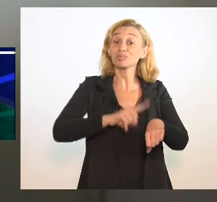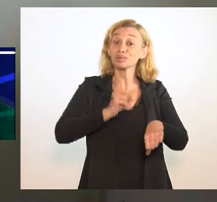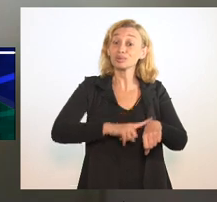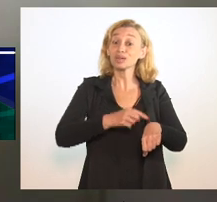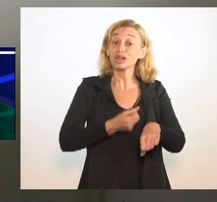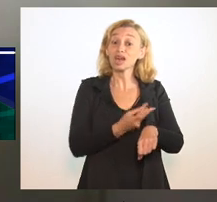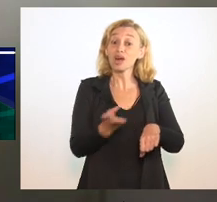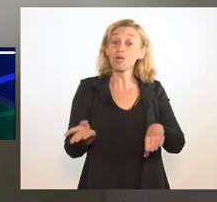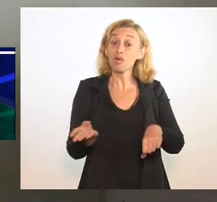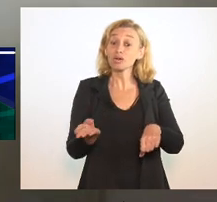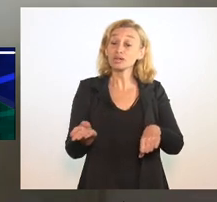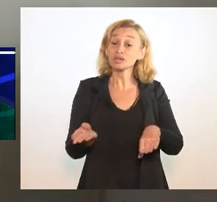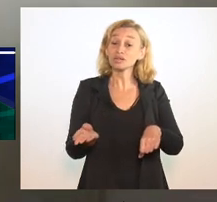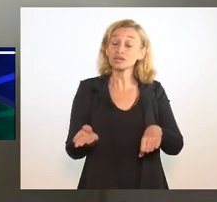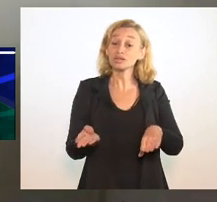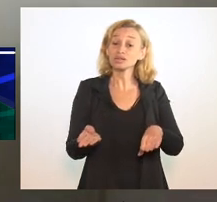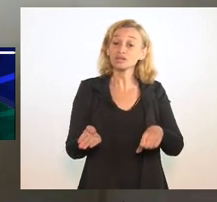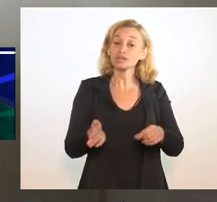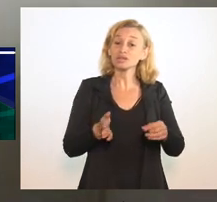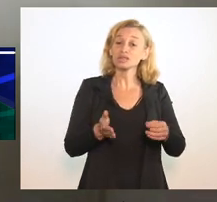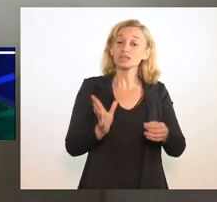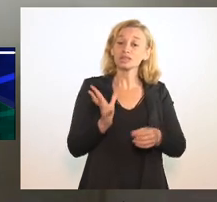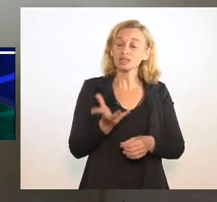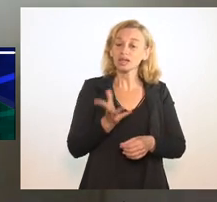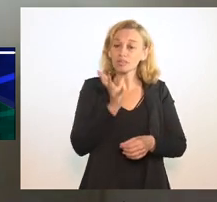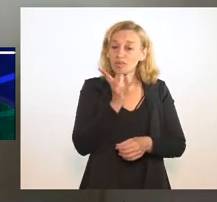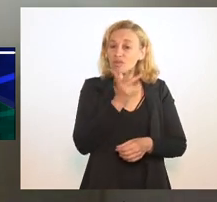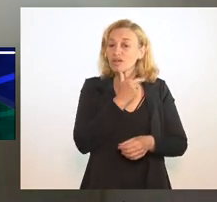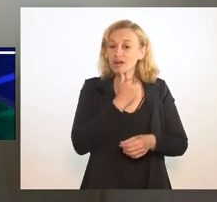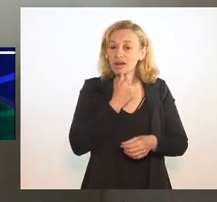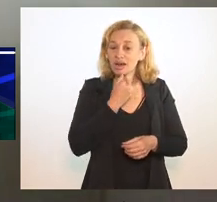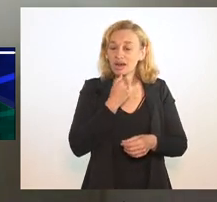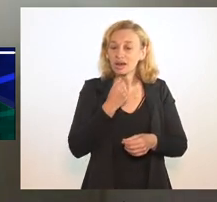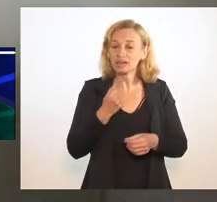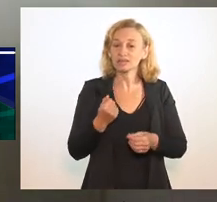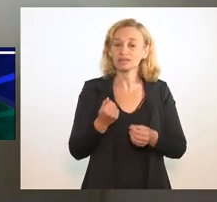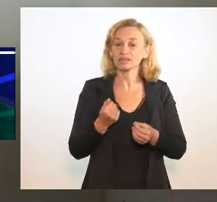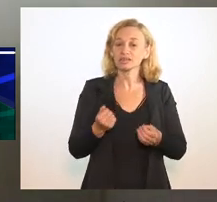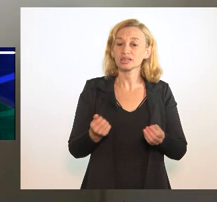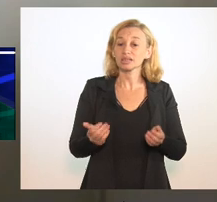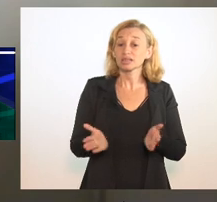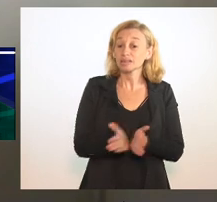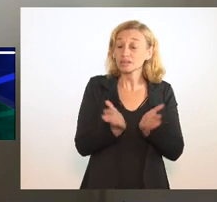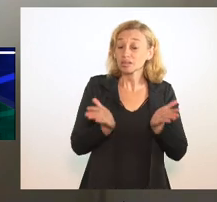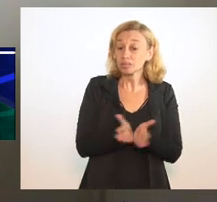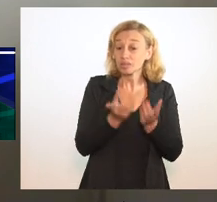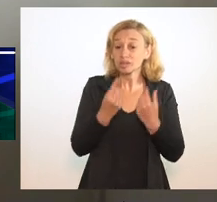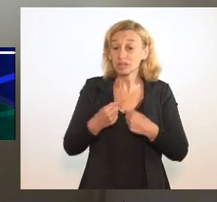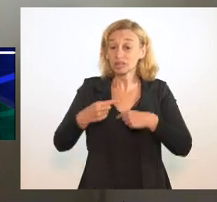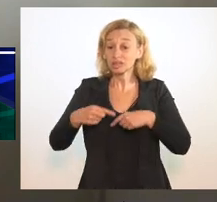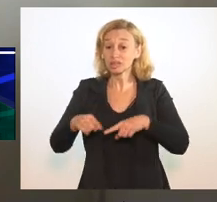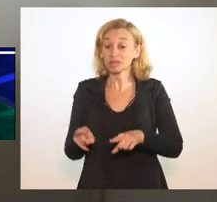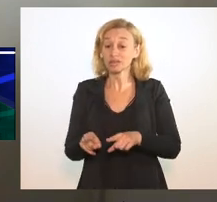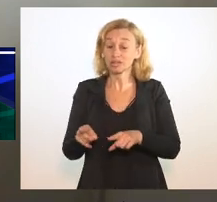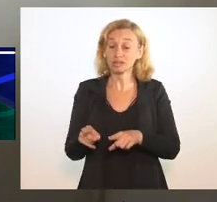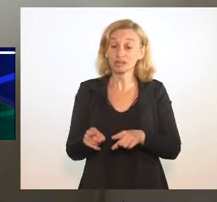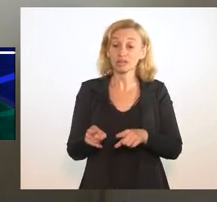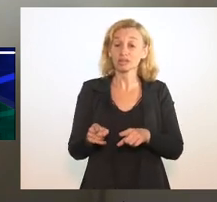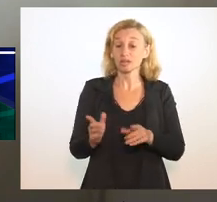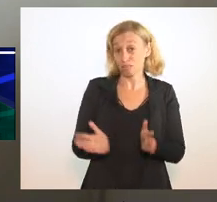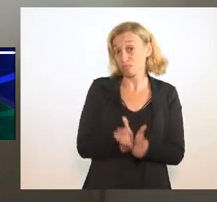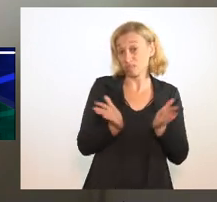enquanto perdurar o estado de calamidade financeira do estado do Rio de Janeiro. E esse estado de calamidade vem